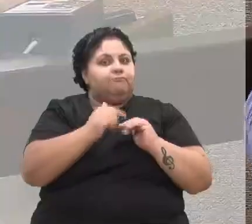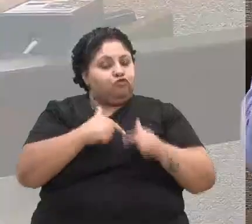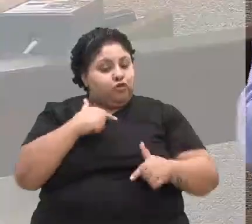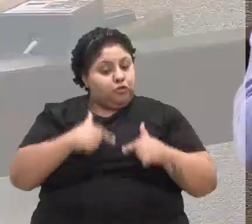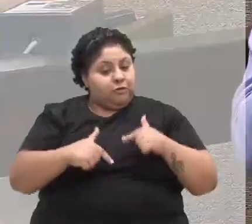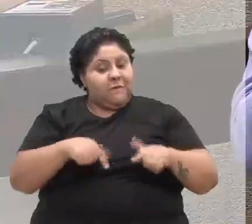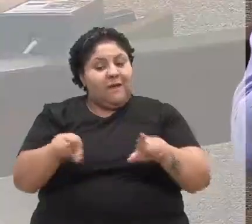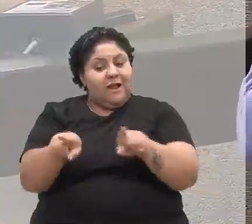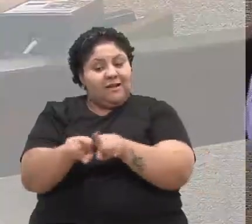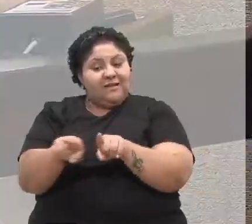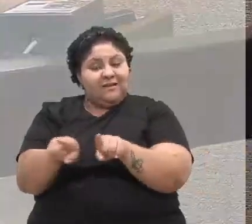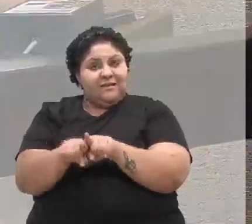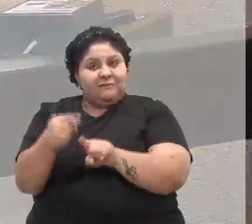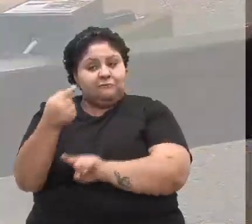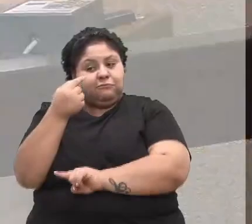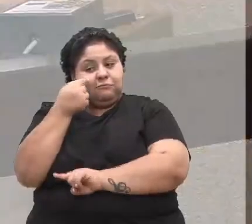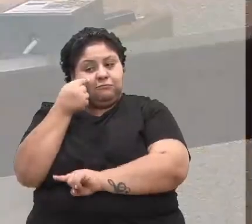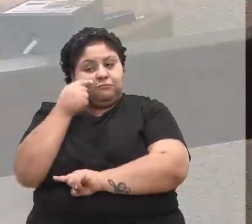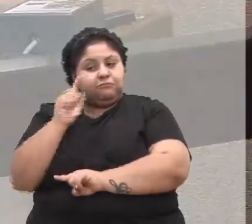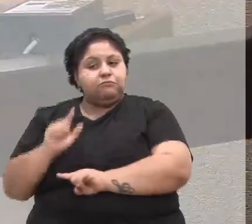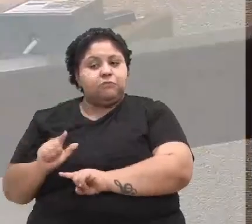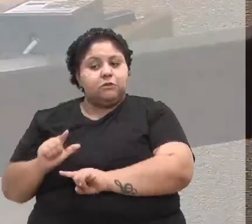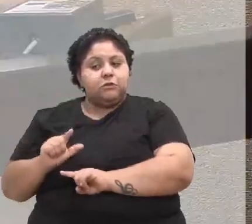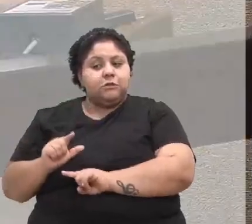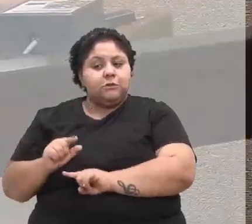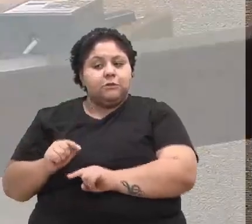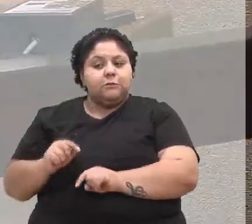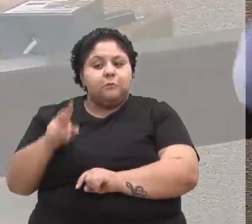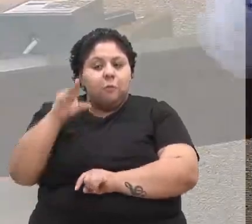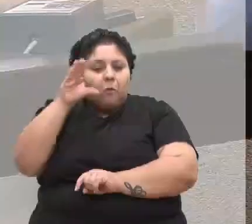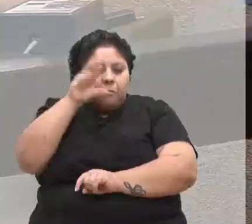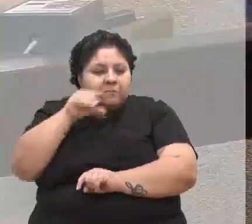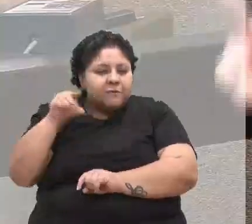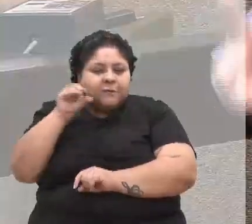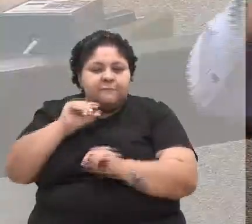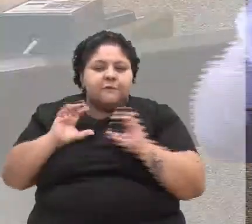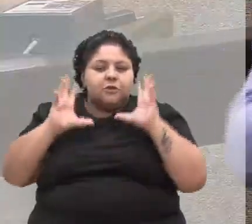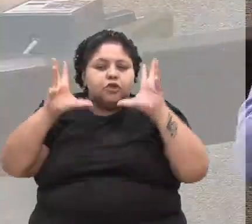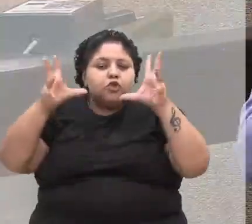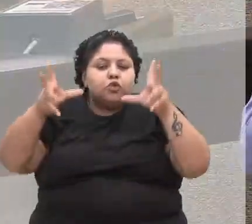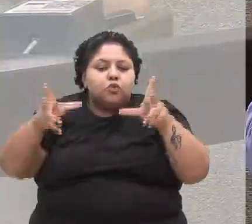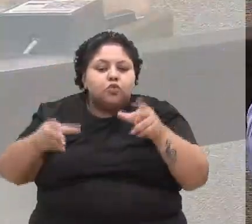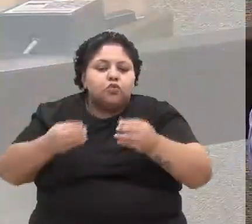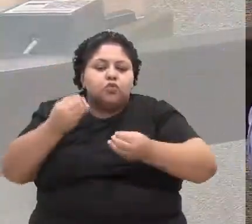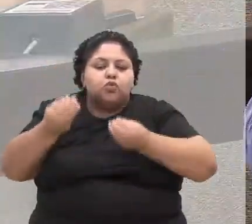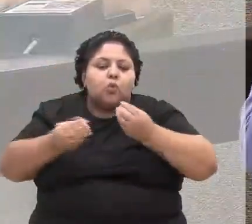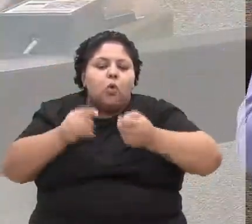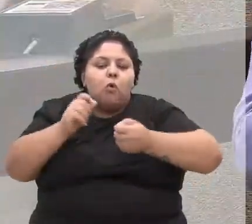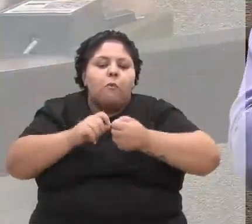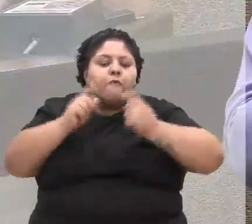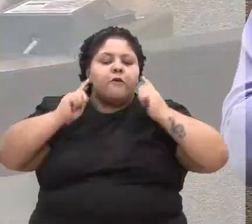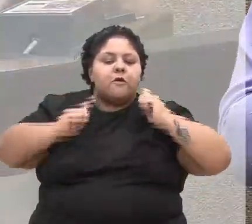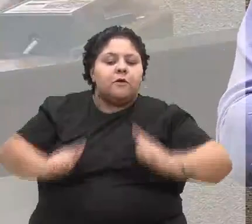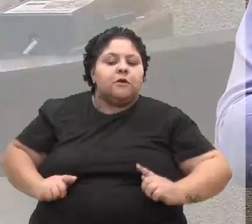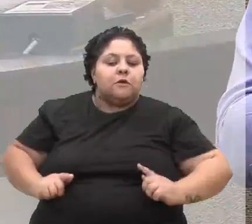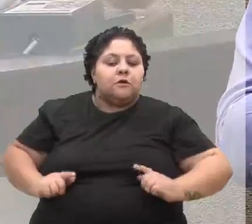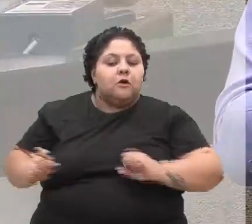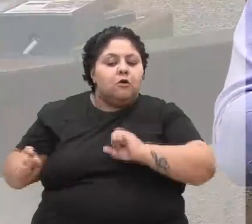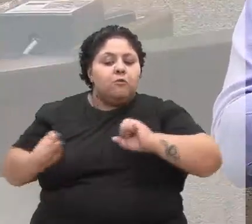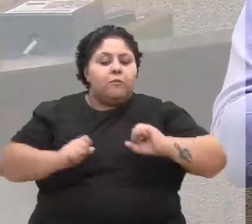também ver esta situação como um todo, de como que ele fará uma gestão para poder entregar